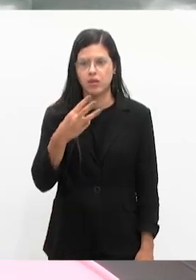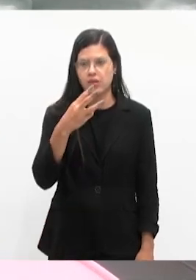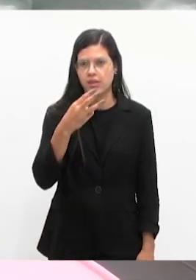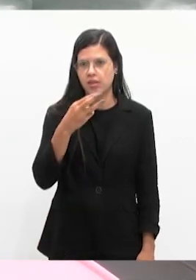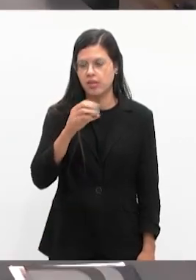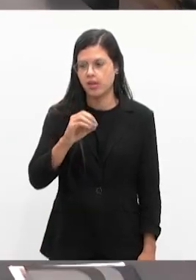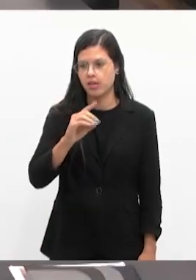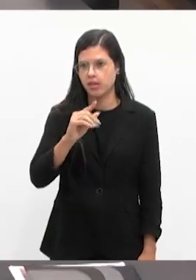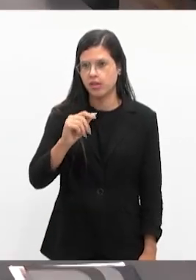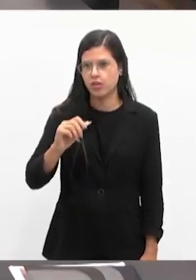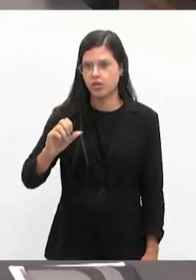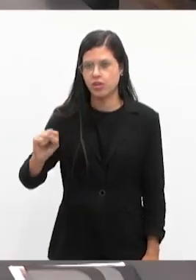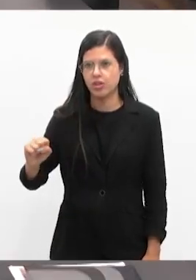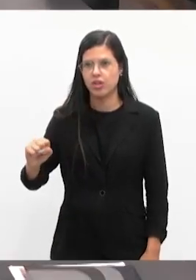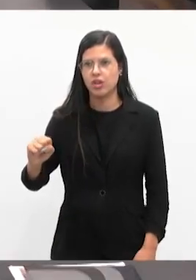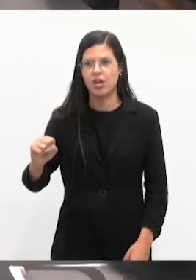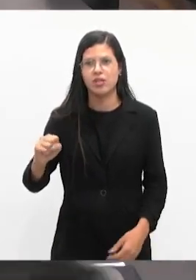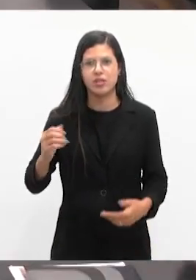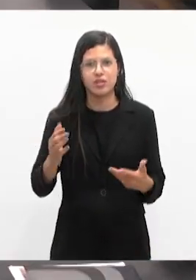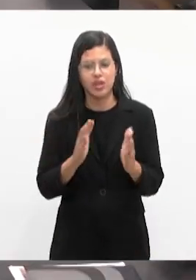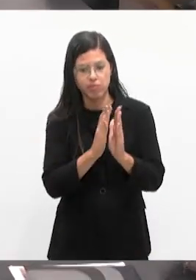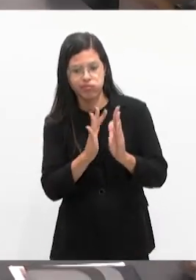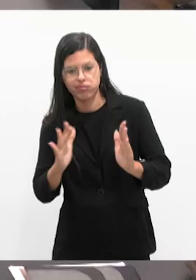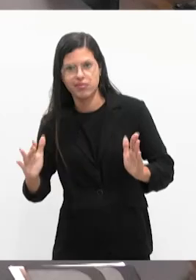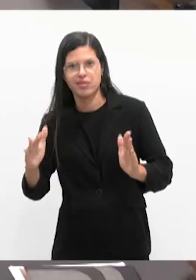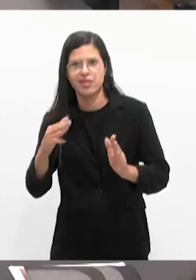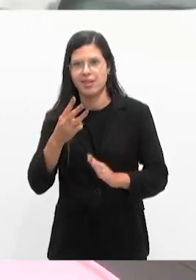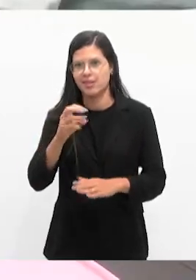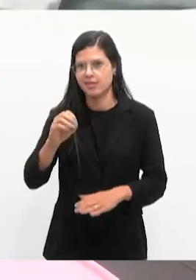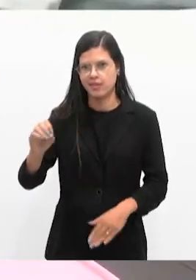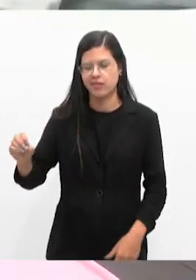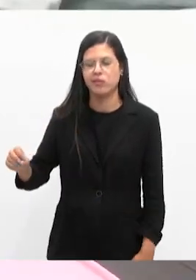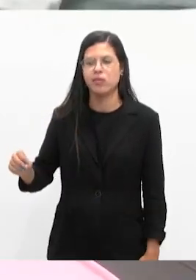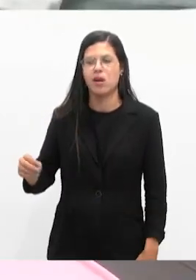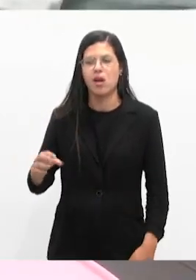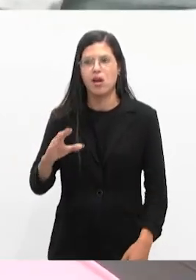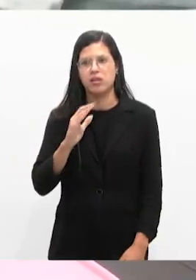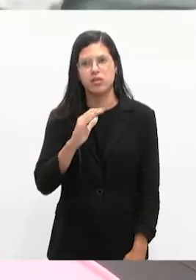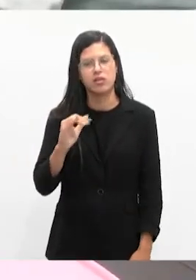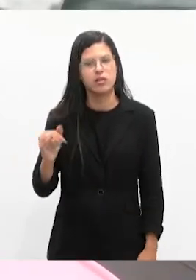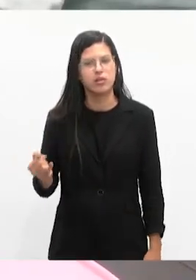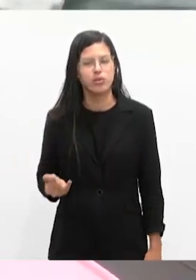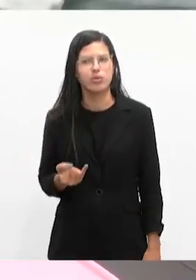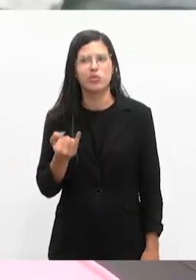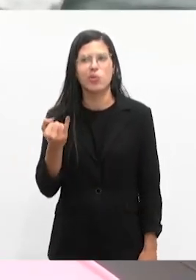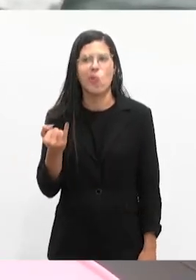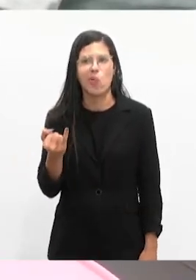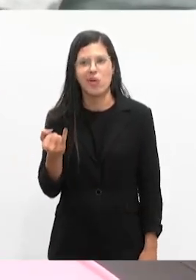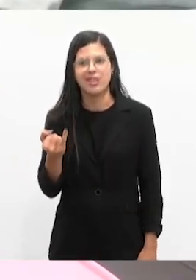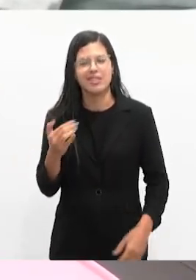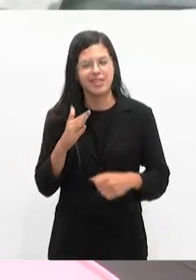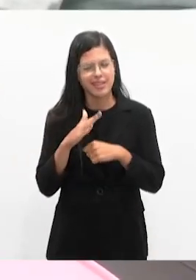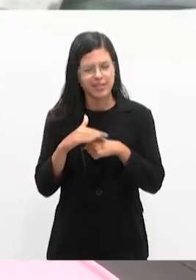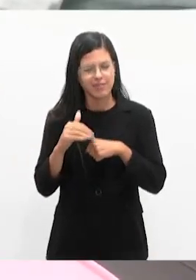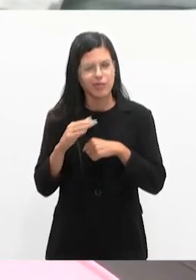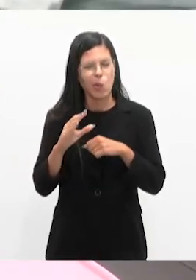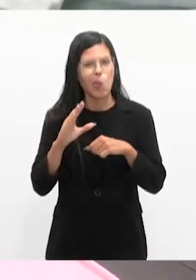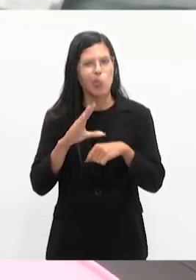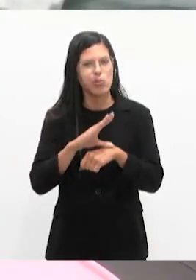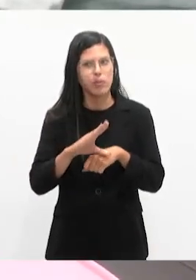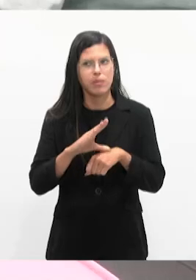300. A CCJ, delicadamente, né, constitucionalmente, podia